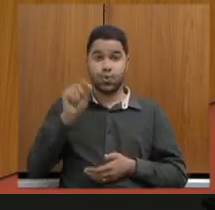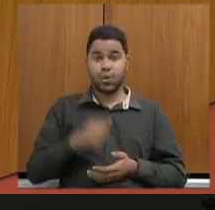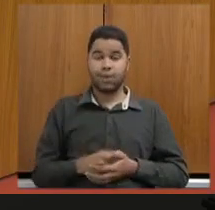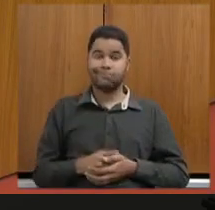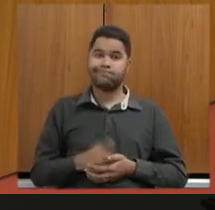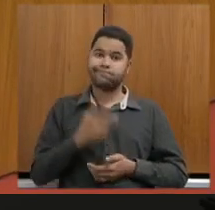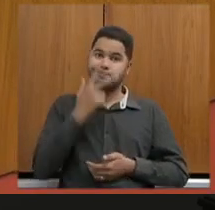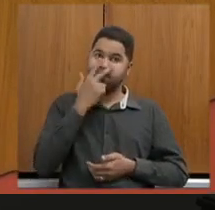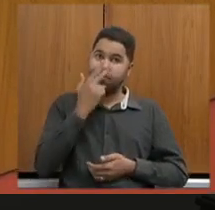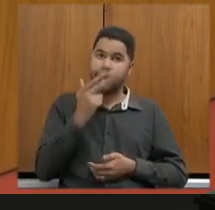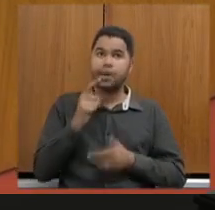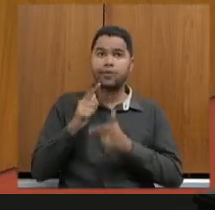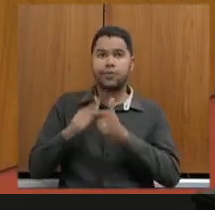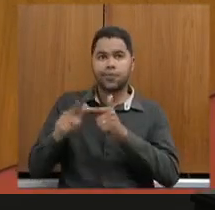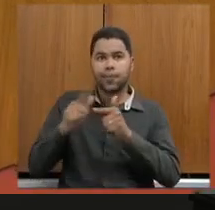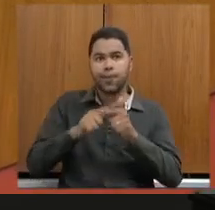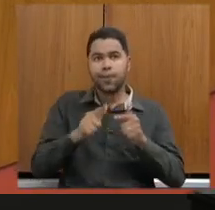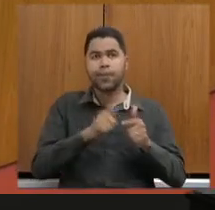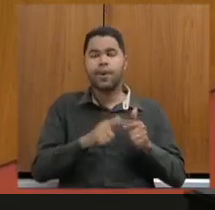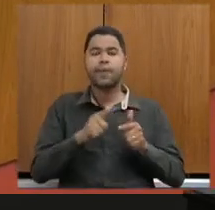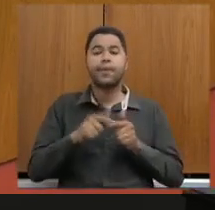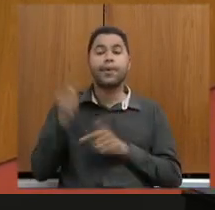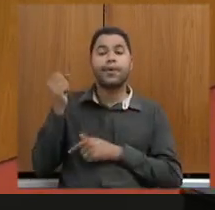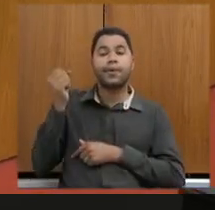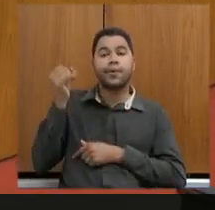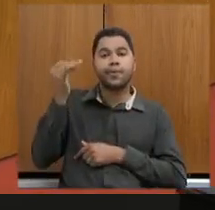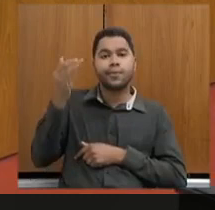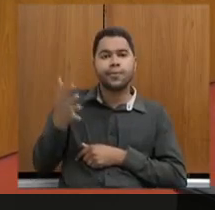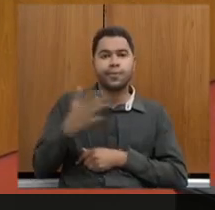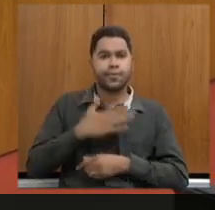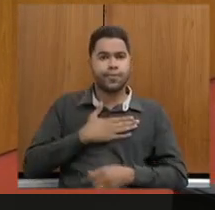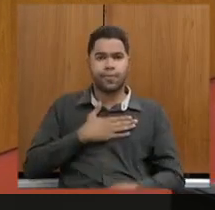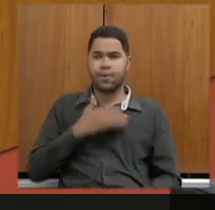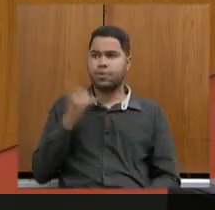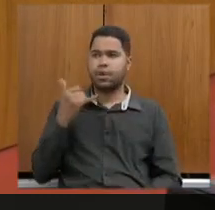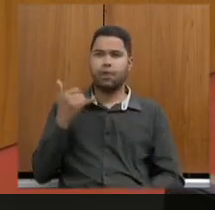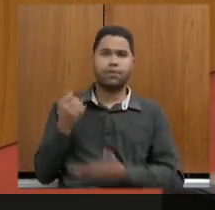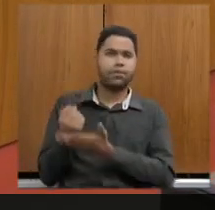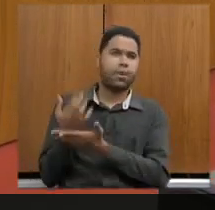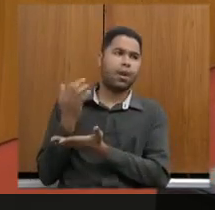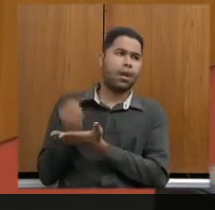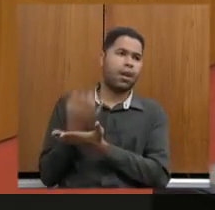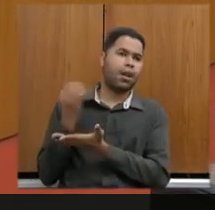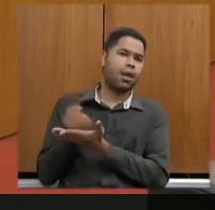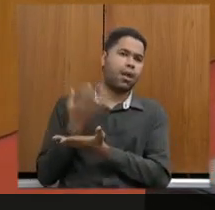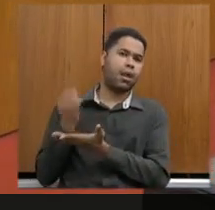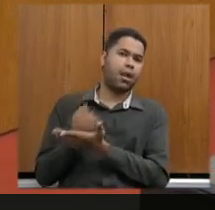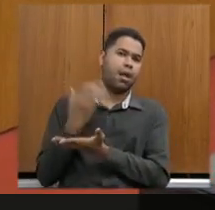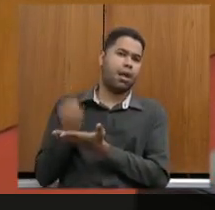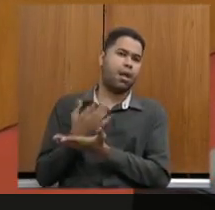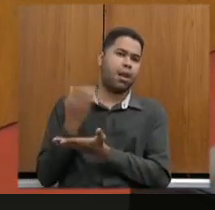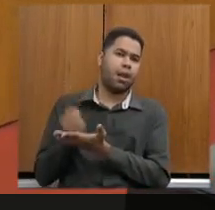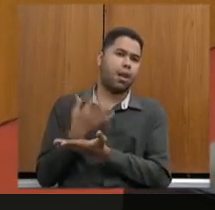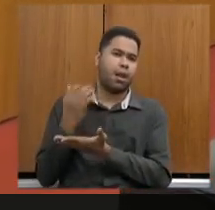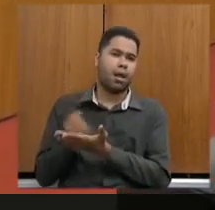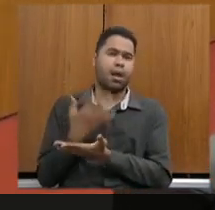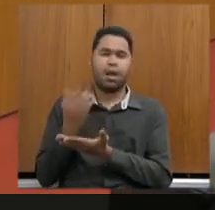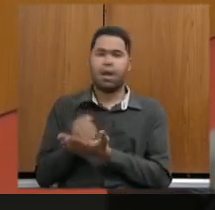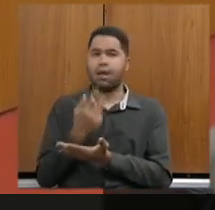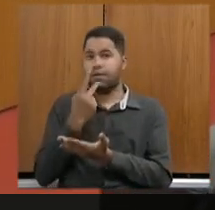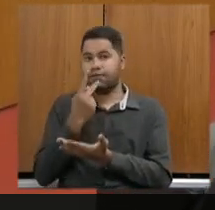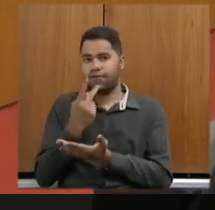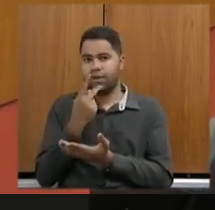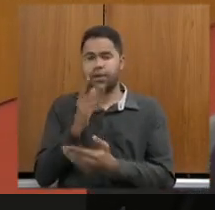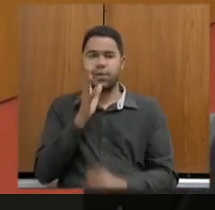e ao que parece tivemos problemas aí nessa madrugada né meu telefone não paro pessoal falando de muita